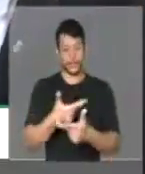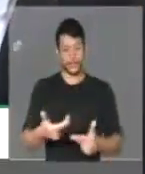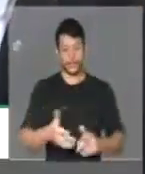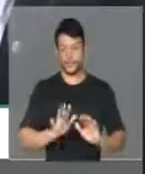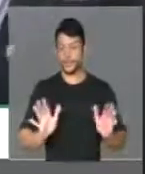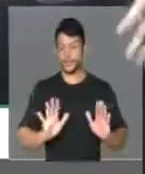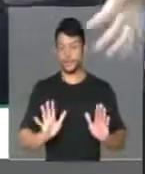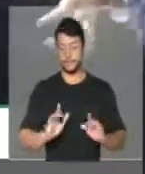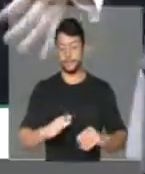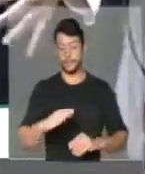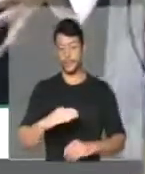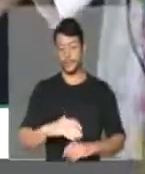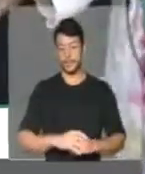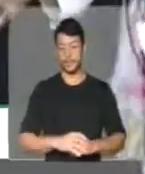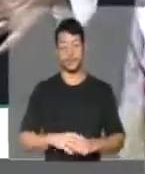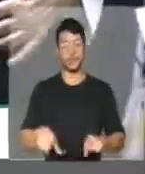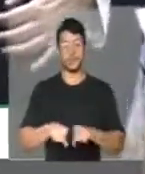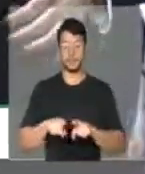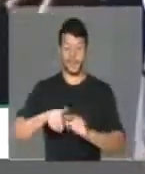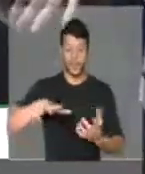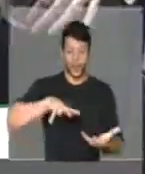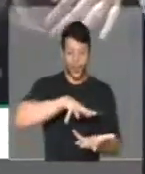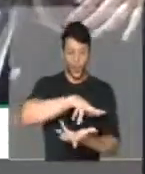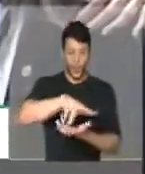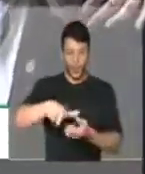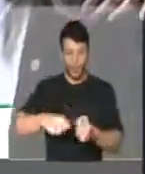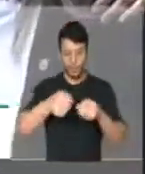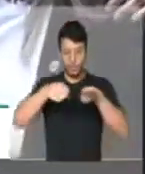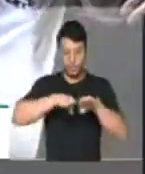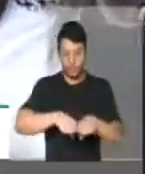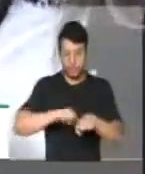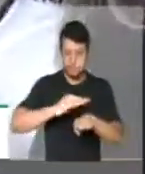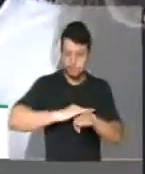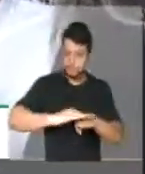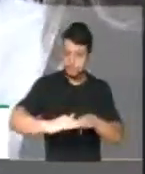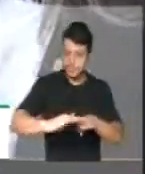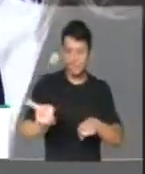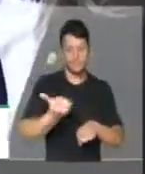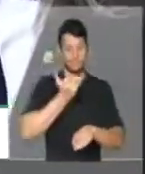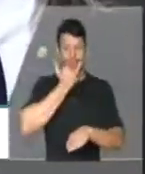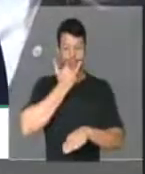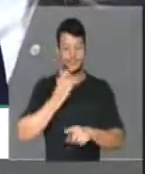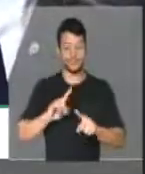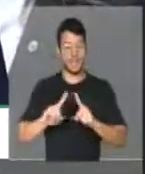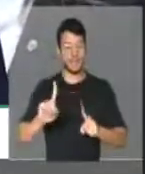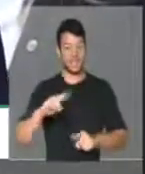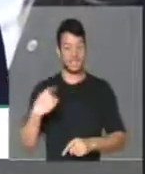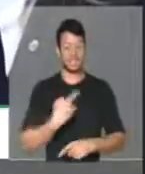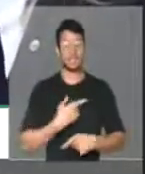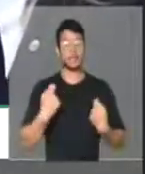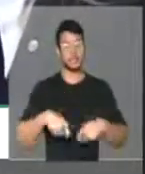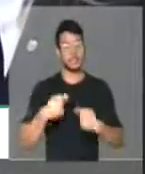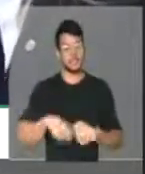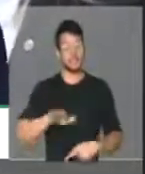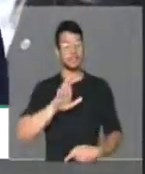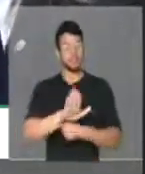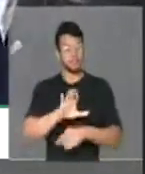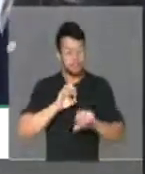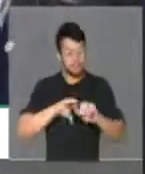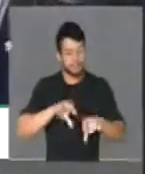que a terra é reta. Mas nós precisamos colaborar com a educação no